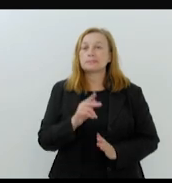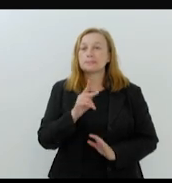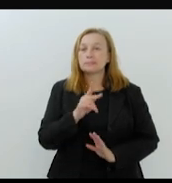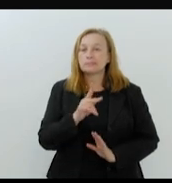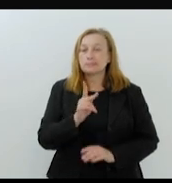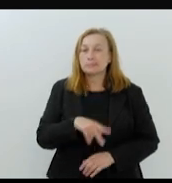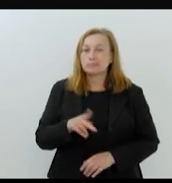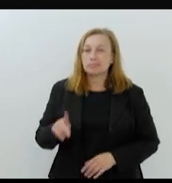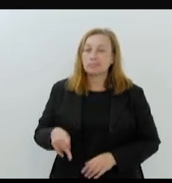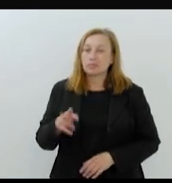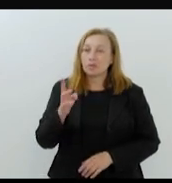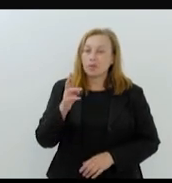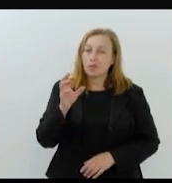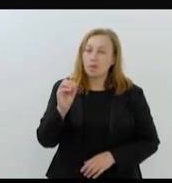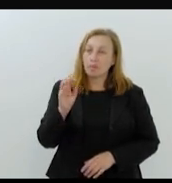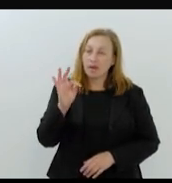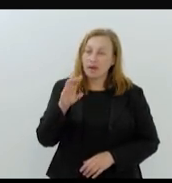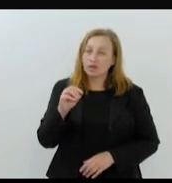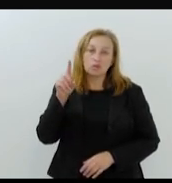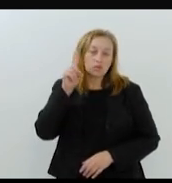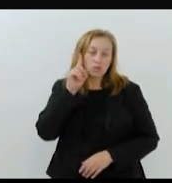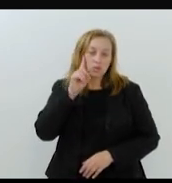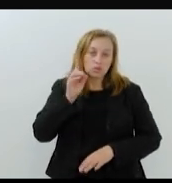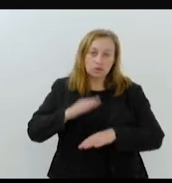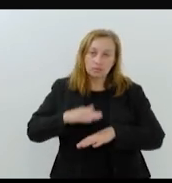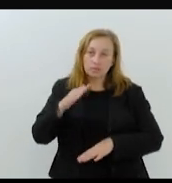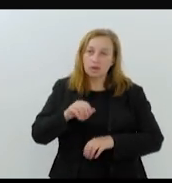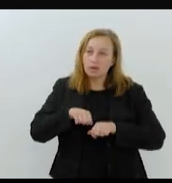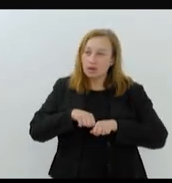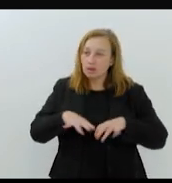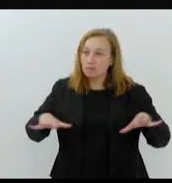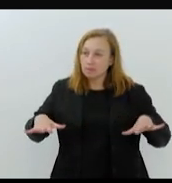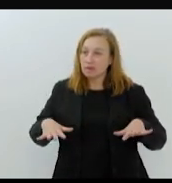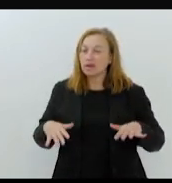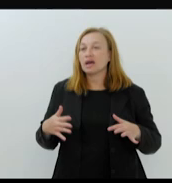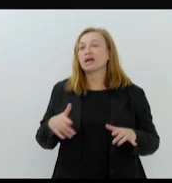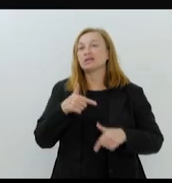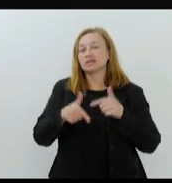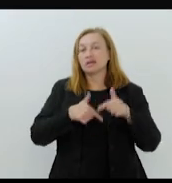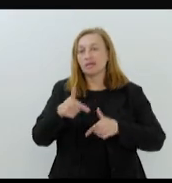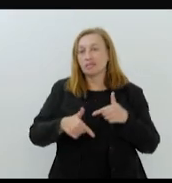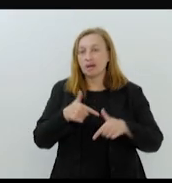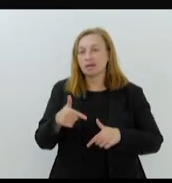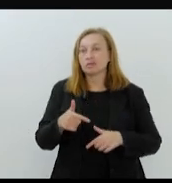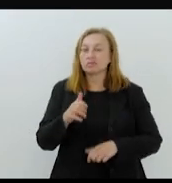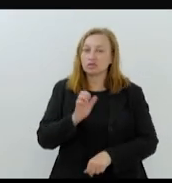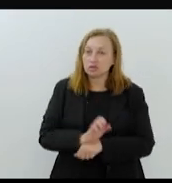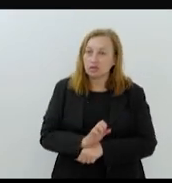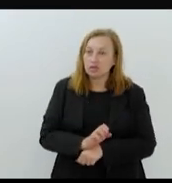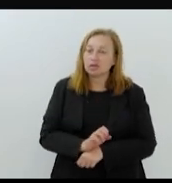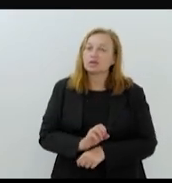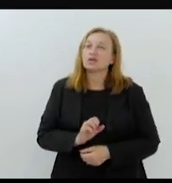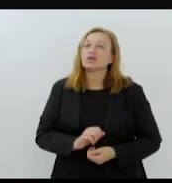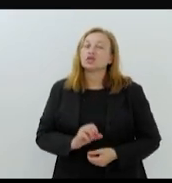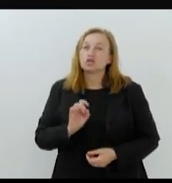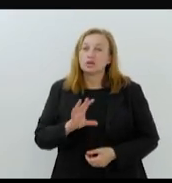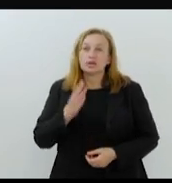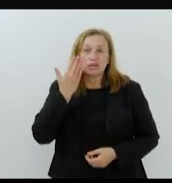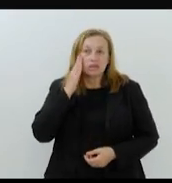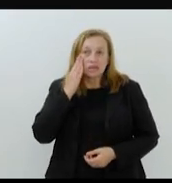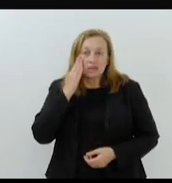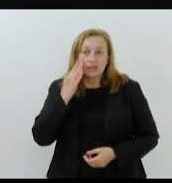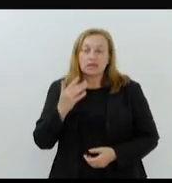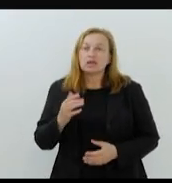Roberta, para que a gente possa cada dia mais ampliar, né, esse trabalho no nosso estado. A gente só pode entender, né,